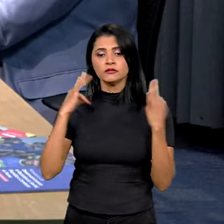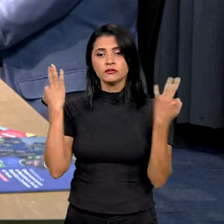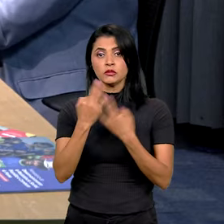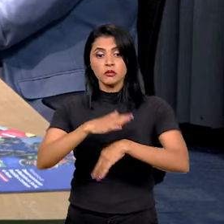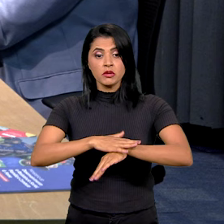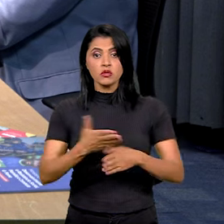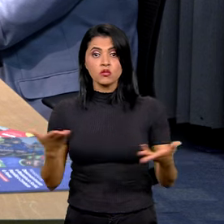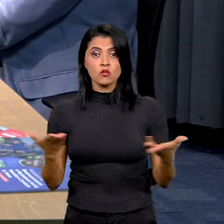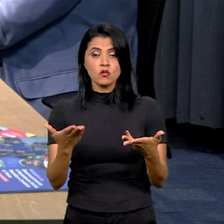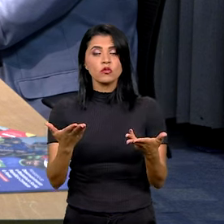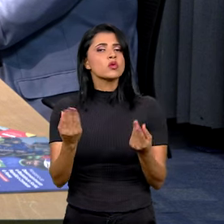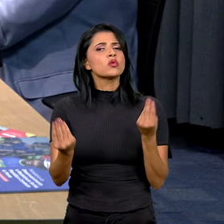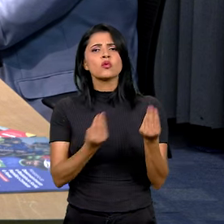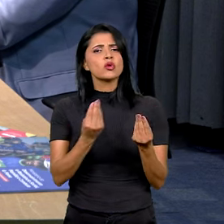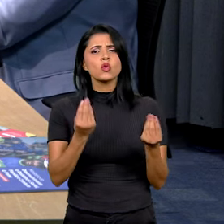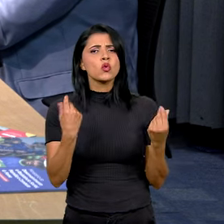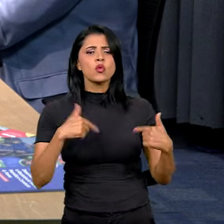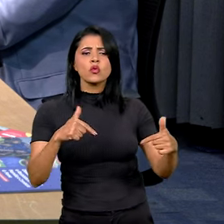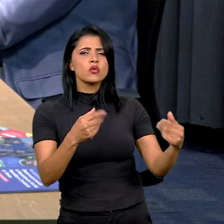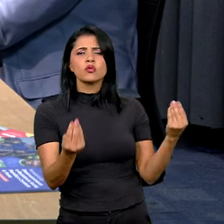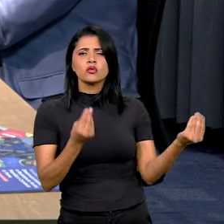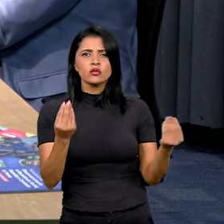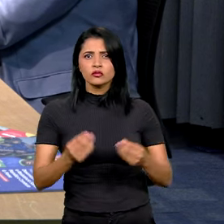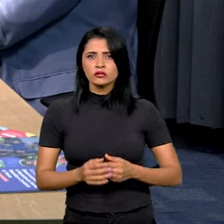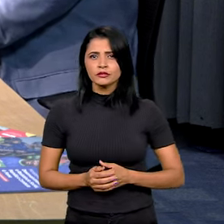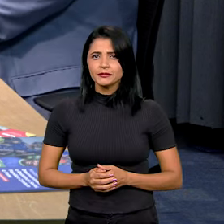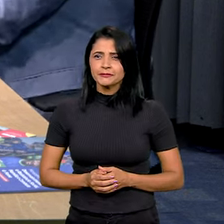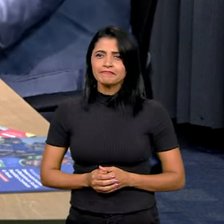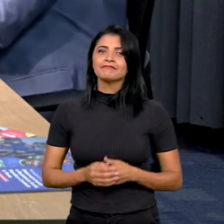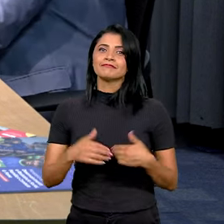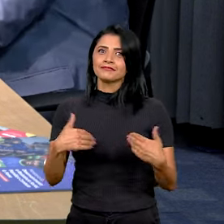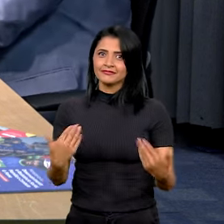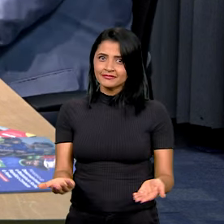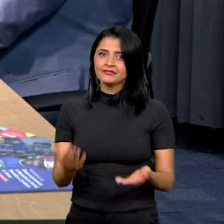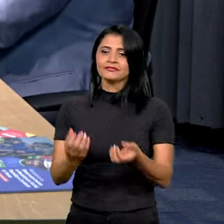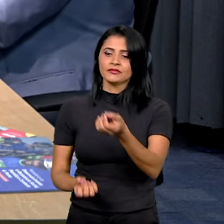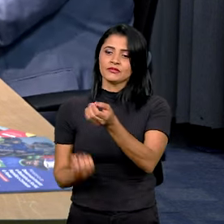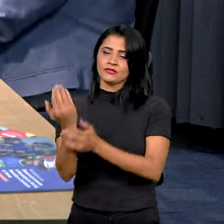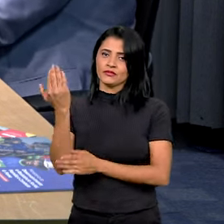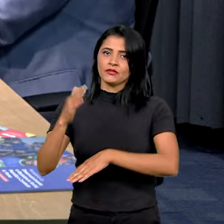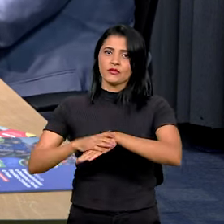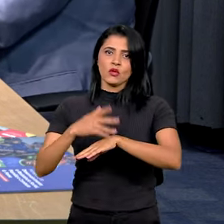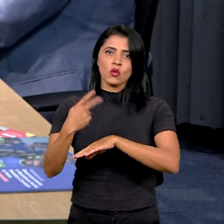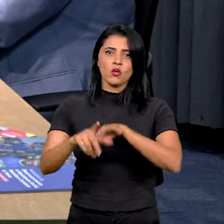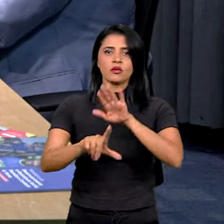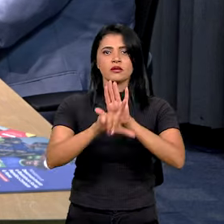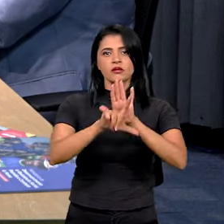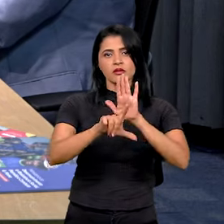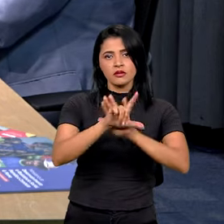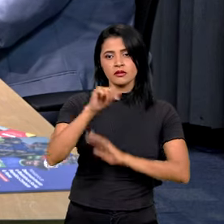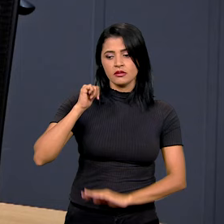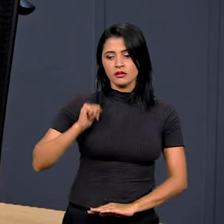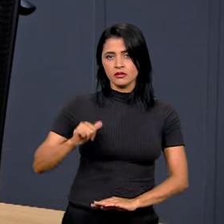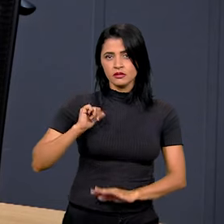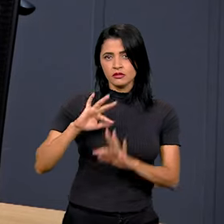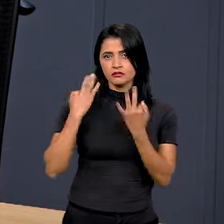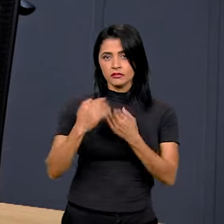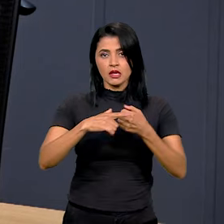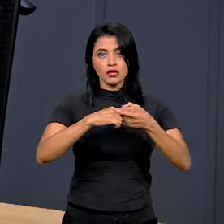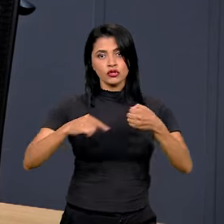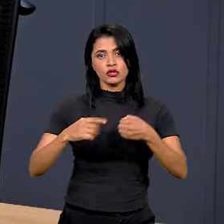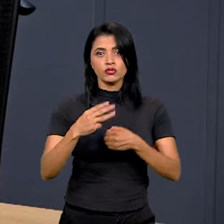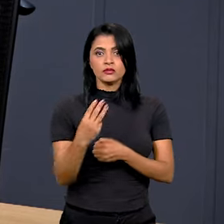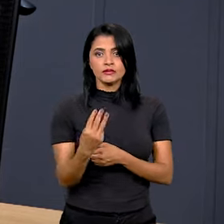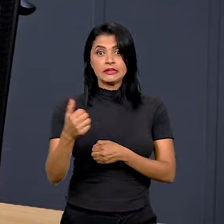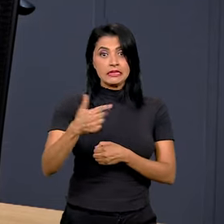família no momento em que vivemos e de que forma ela atua então Érica a rede surge junto com própria lei da do bolsa família né no